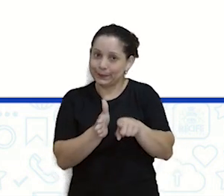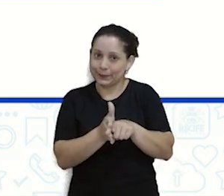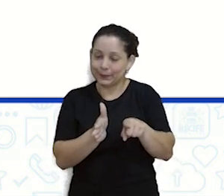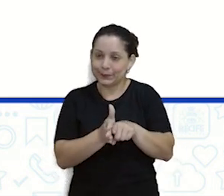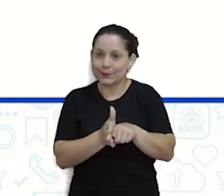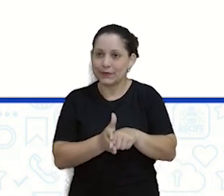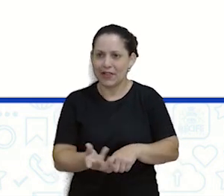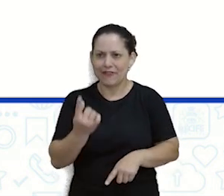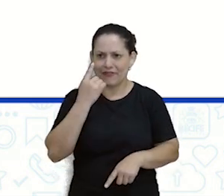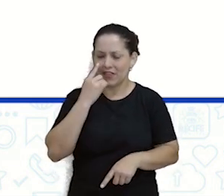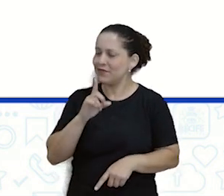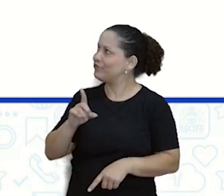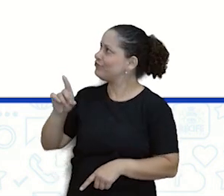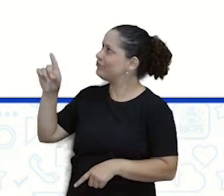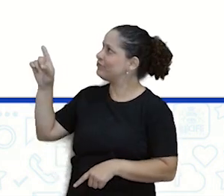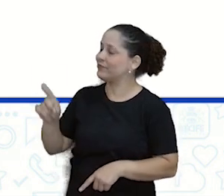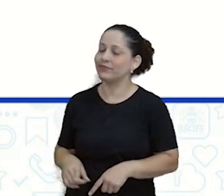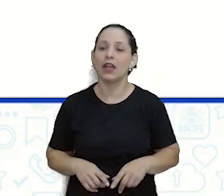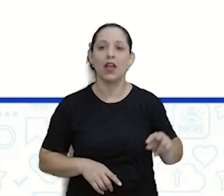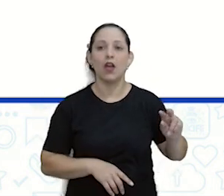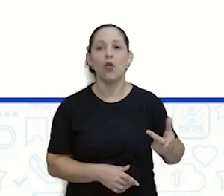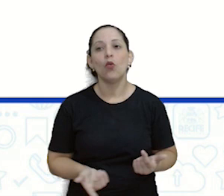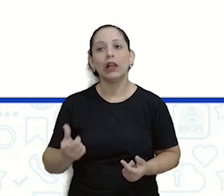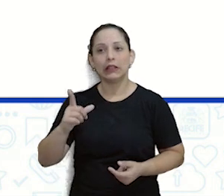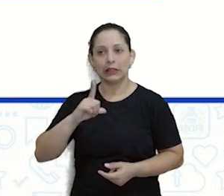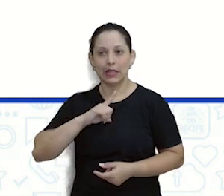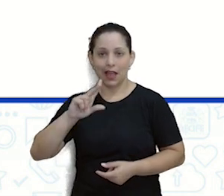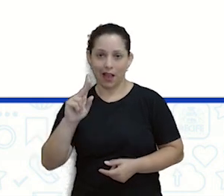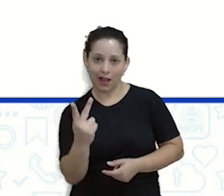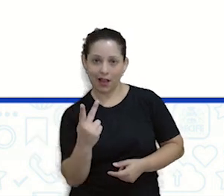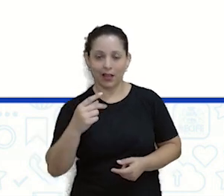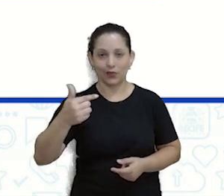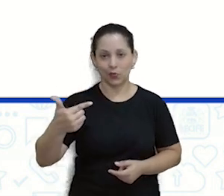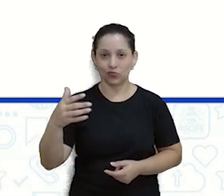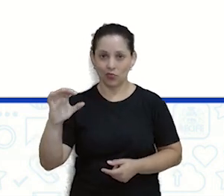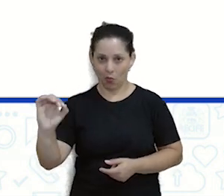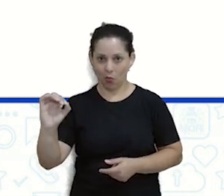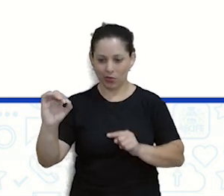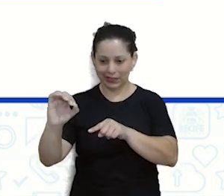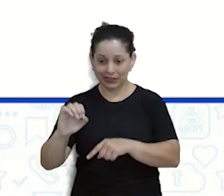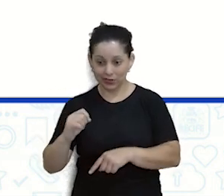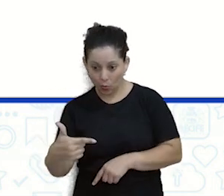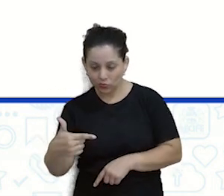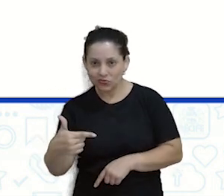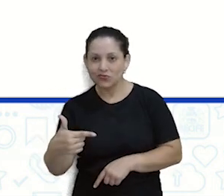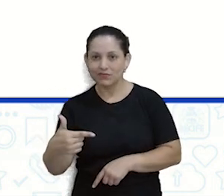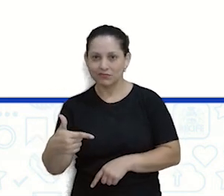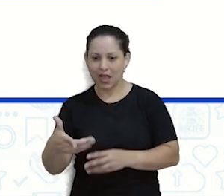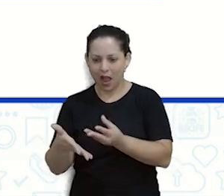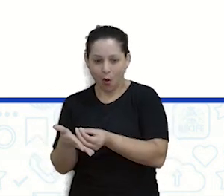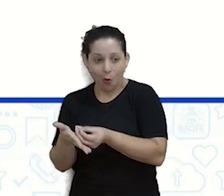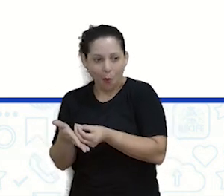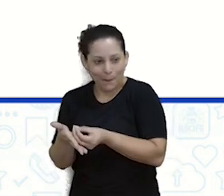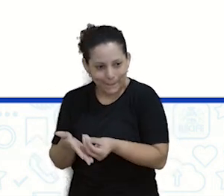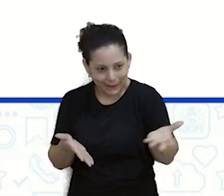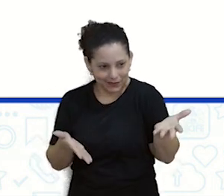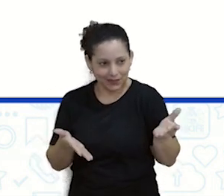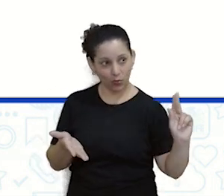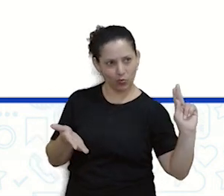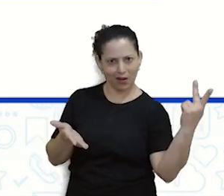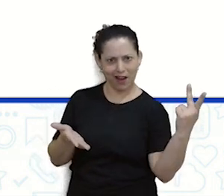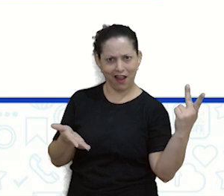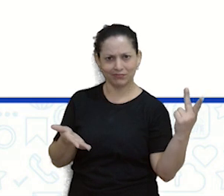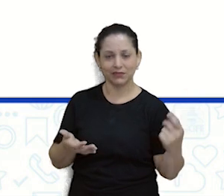na figura que o oxigênio está compartilhando aí 2 elétrons com um hidrogênio e com outro, né?